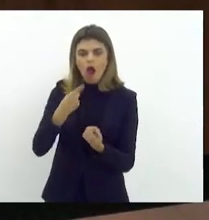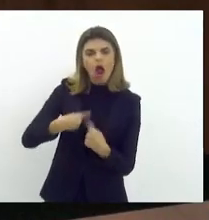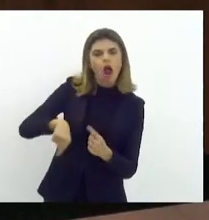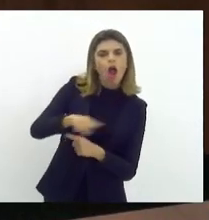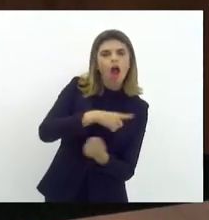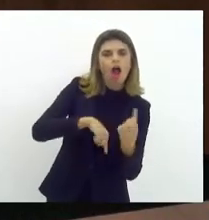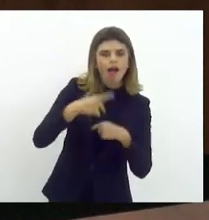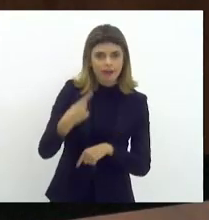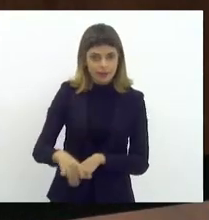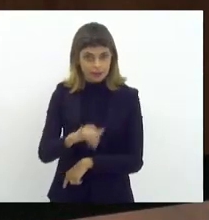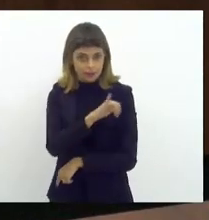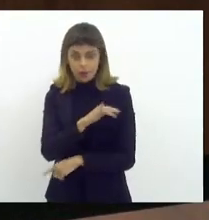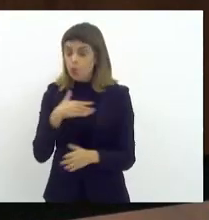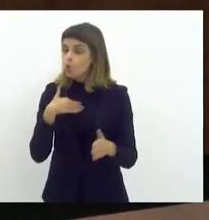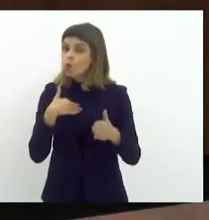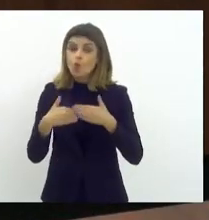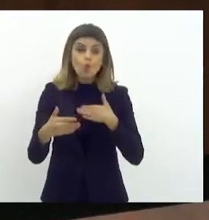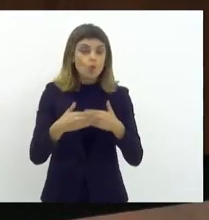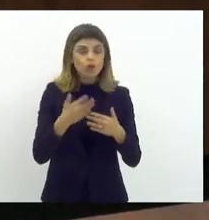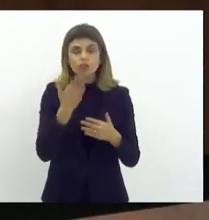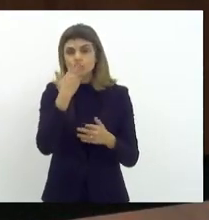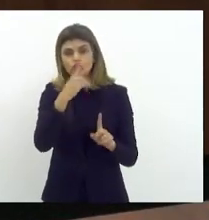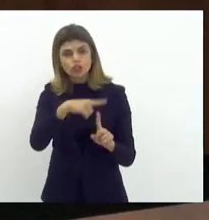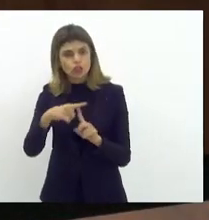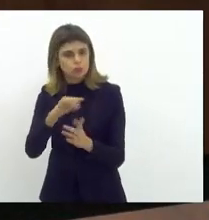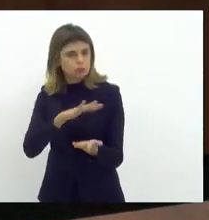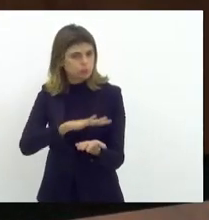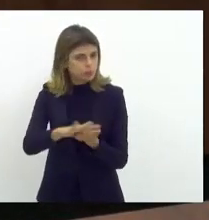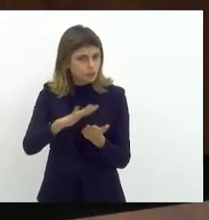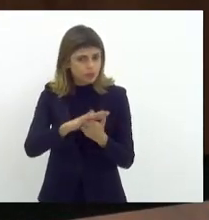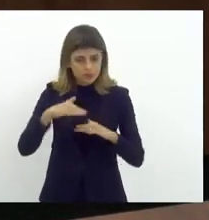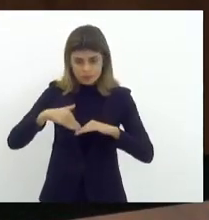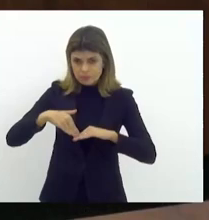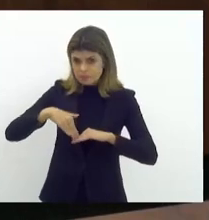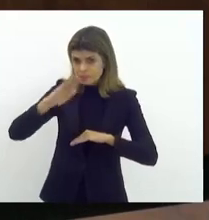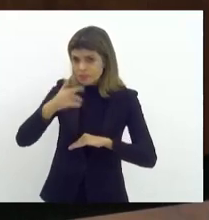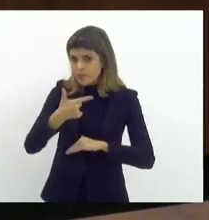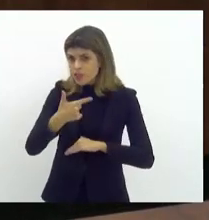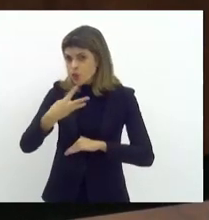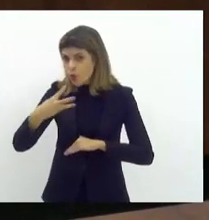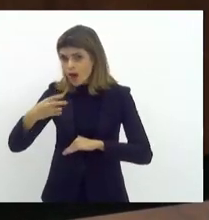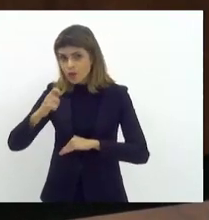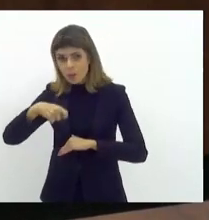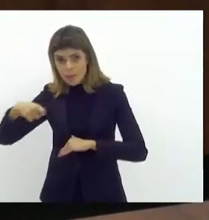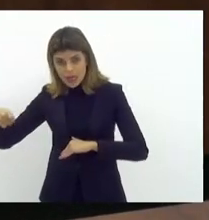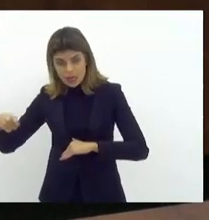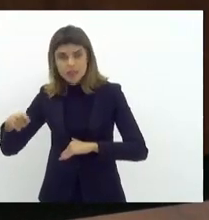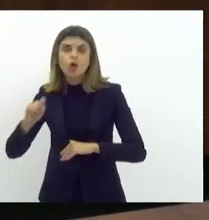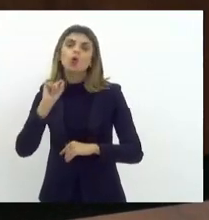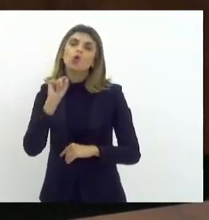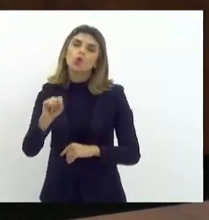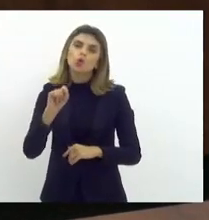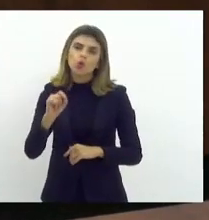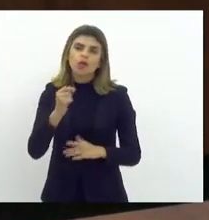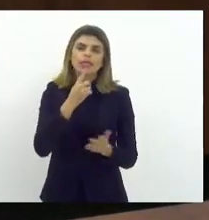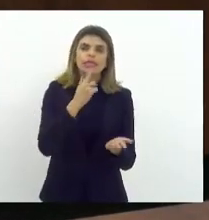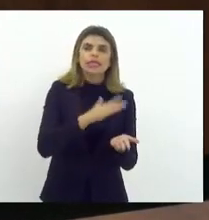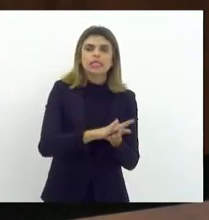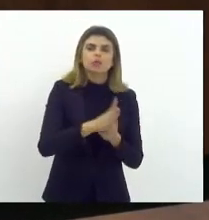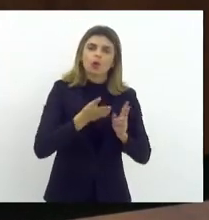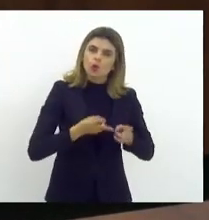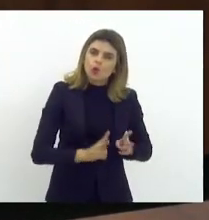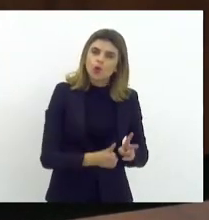mas o fato é qualquer despesa acima de 24 meses reiterada seria considerada uma despesa